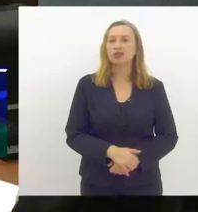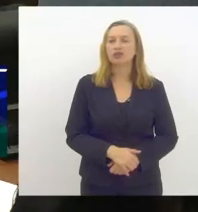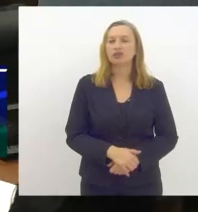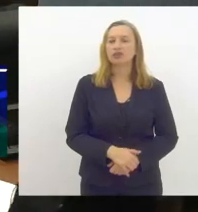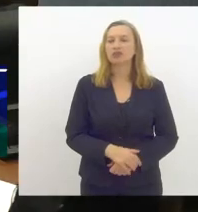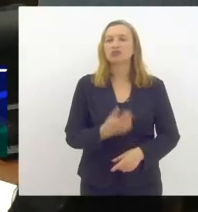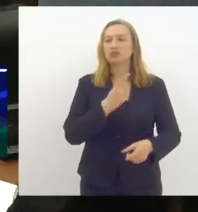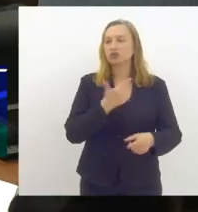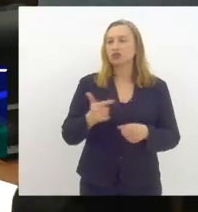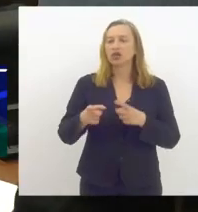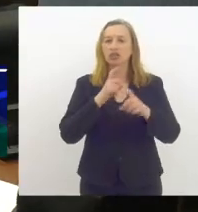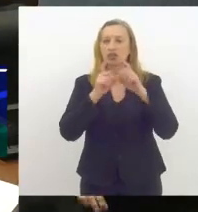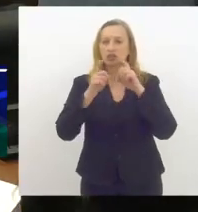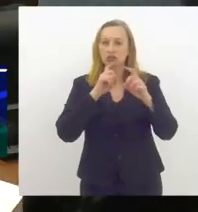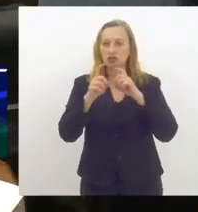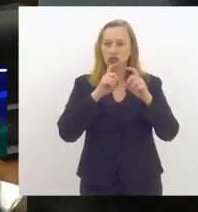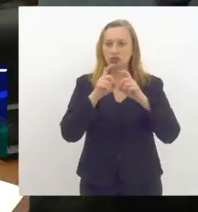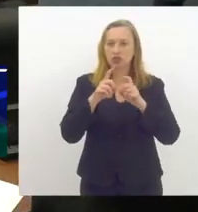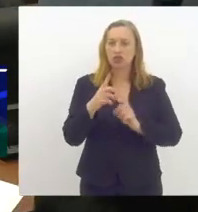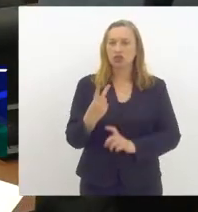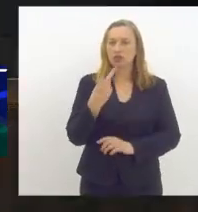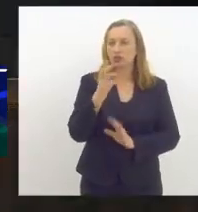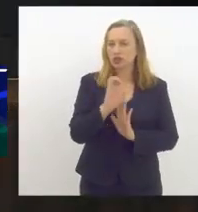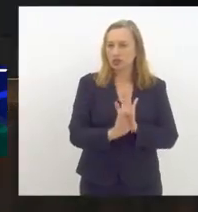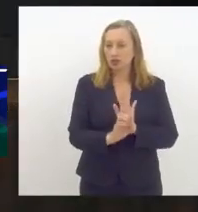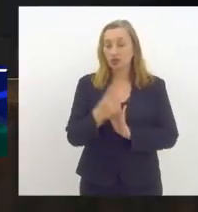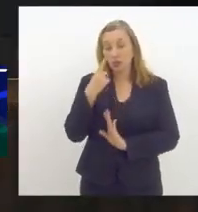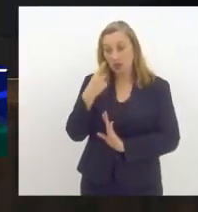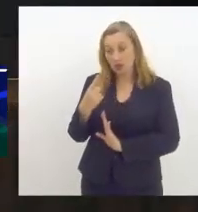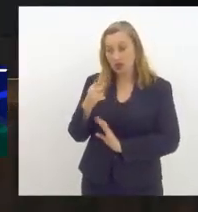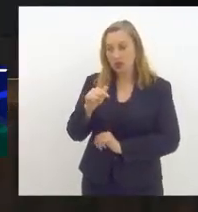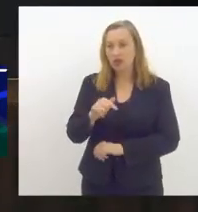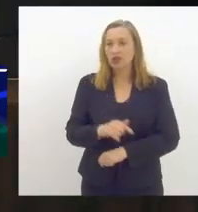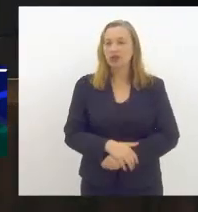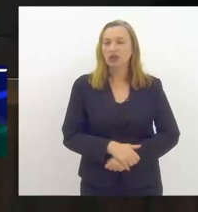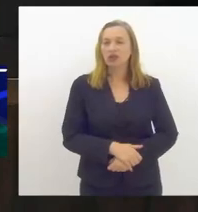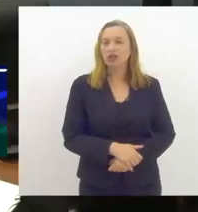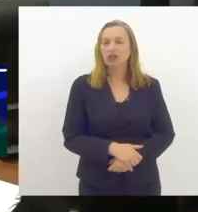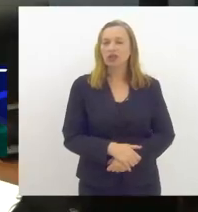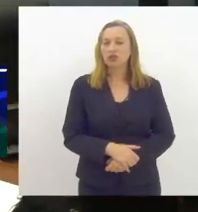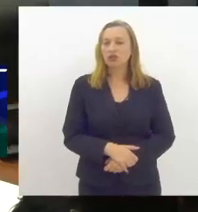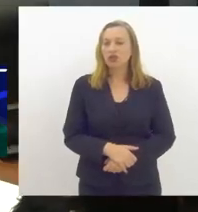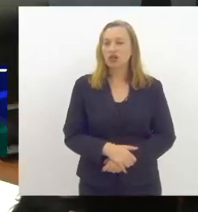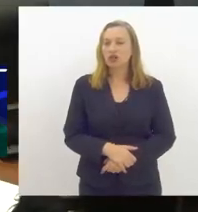a novela que era discutir mais temos duas emendas vamos lá um olhar aqui